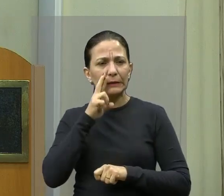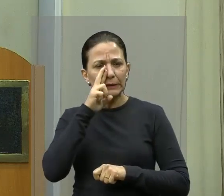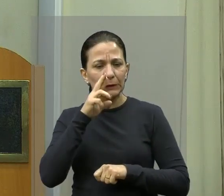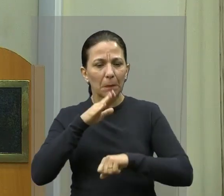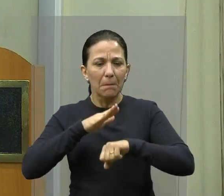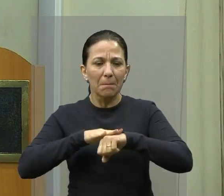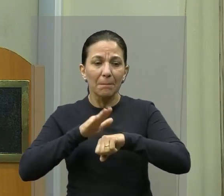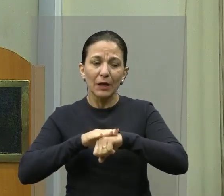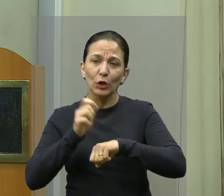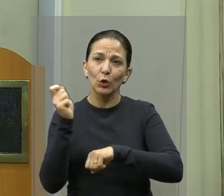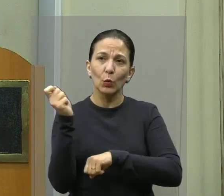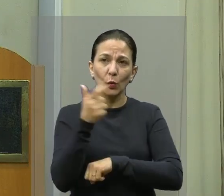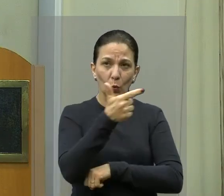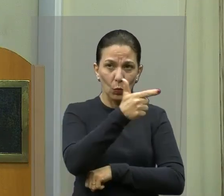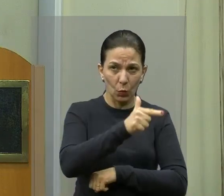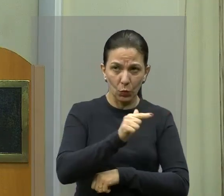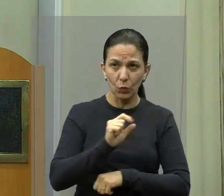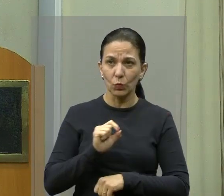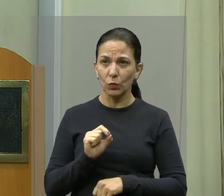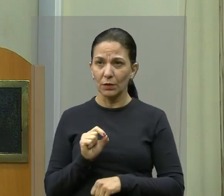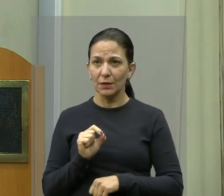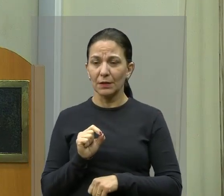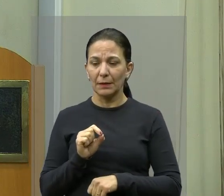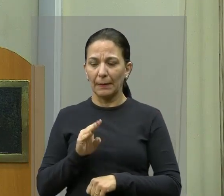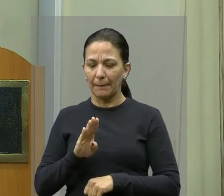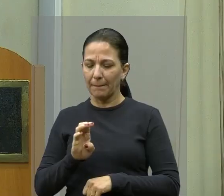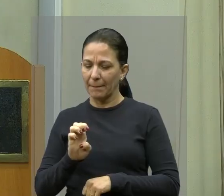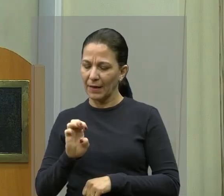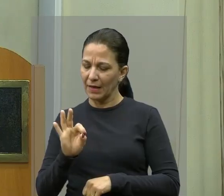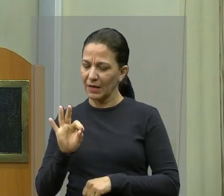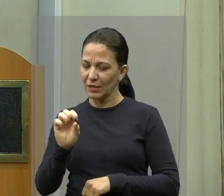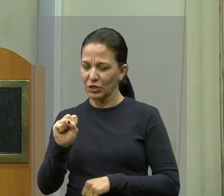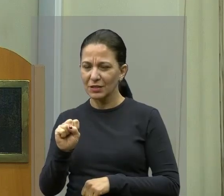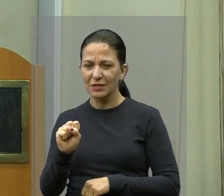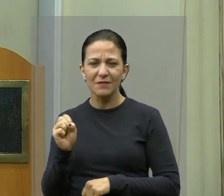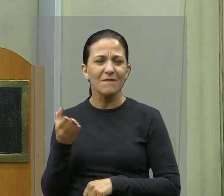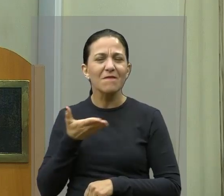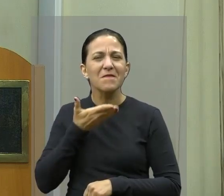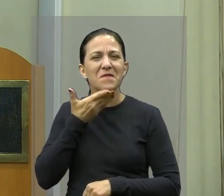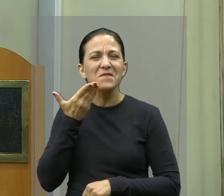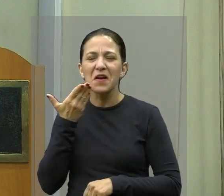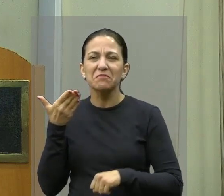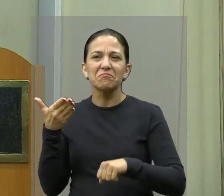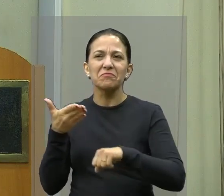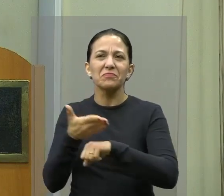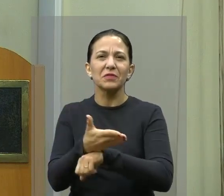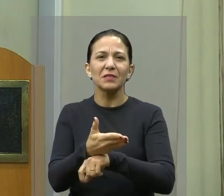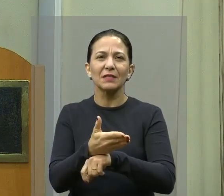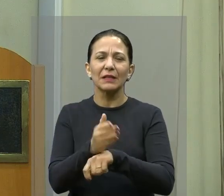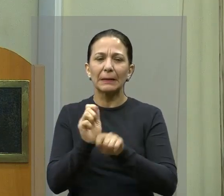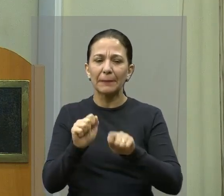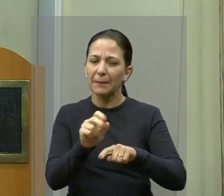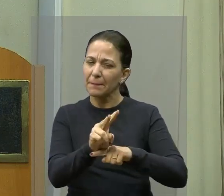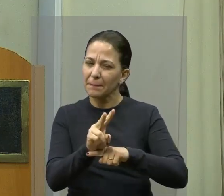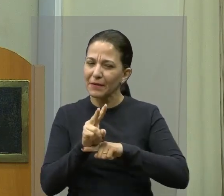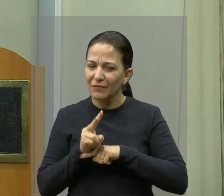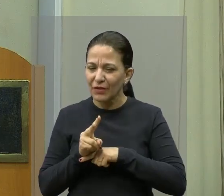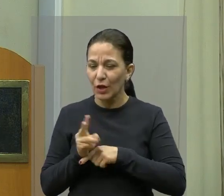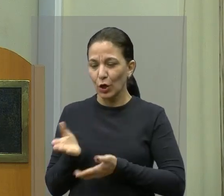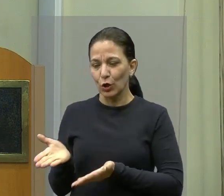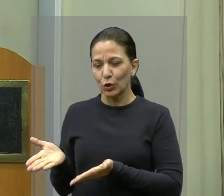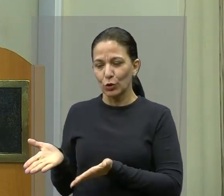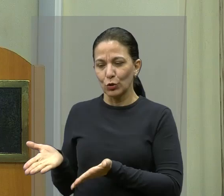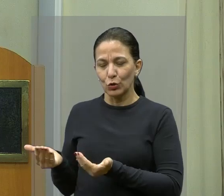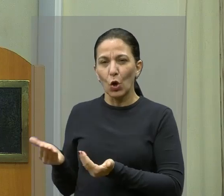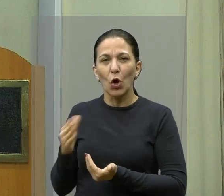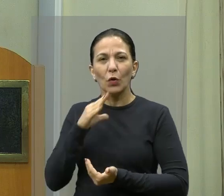E tendo em vista o grande acesso às bets, é possível prevenir que mais jovens, mais adolescentes